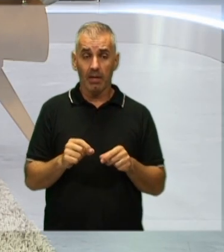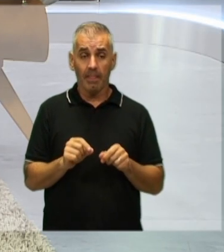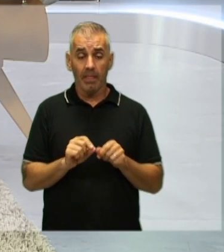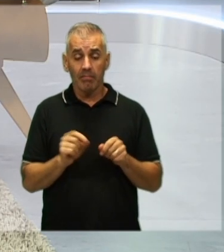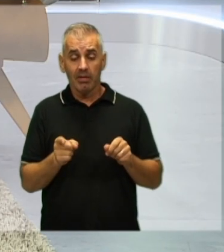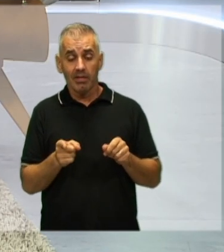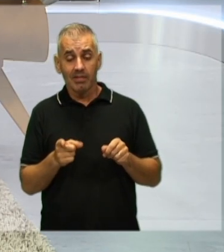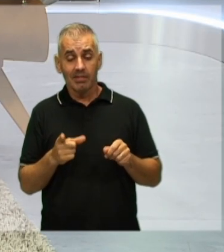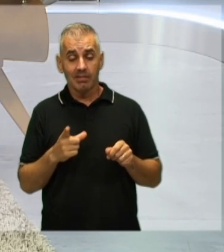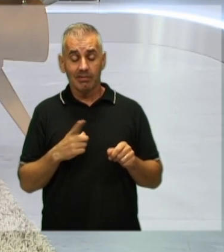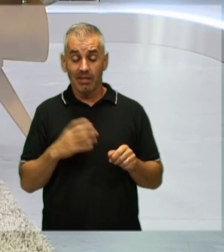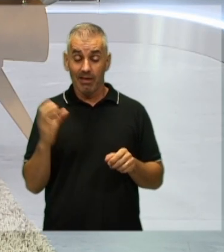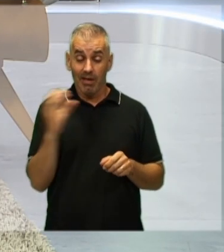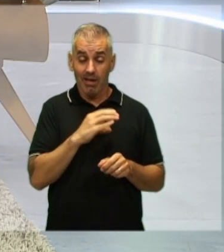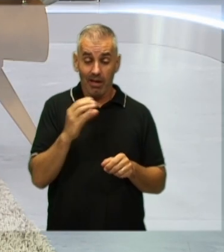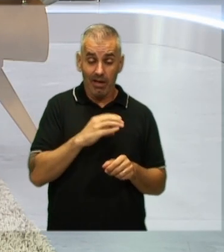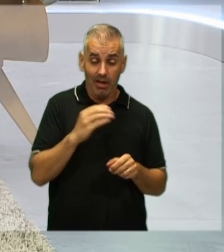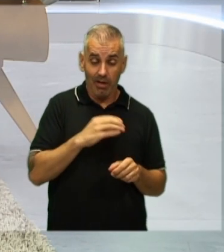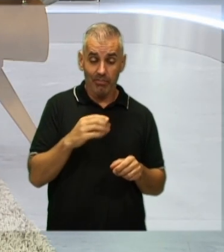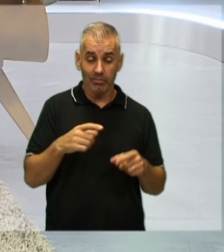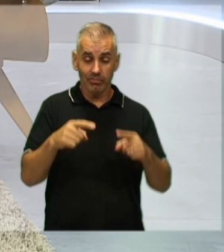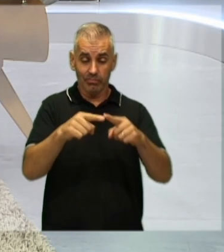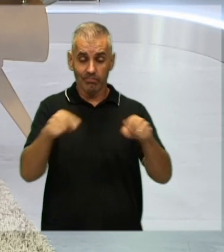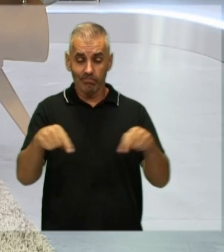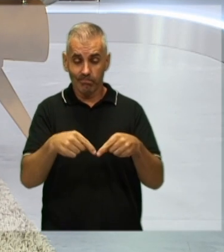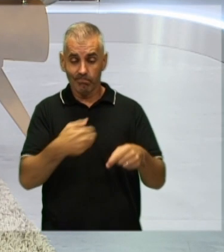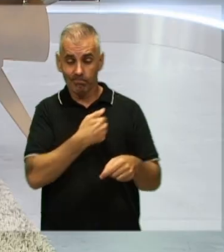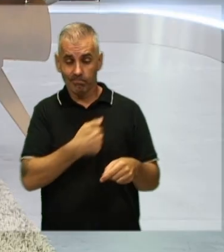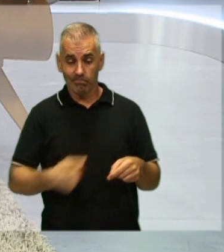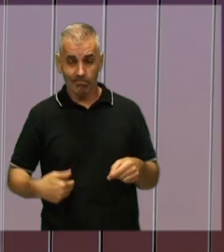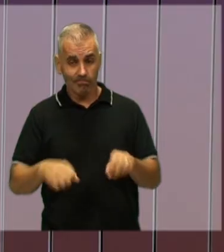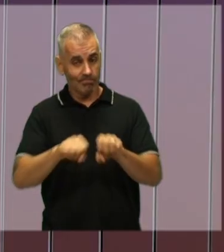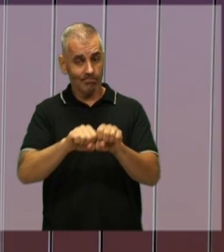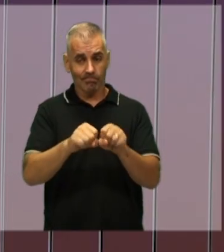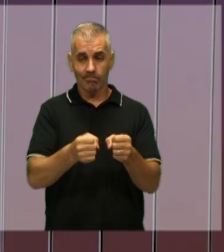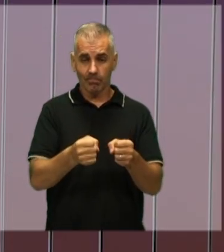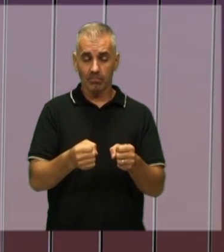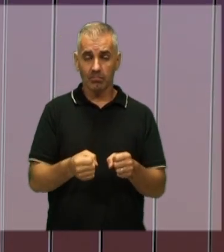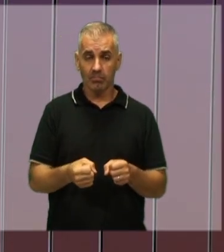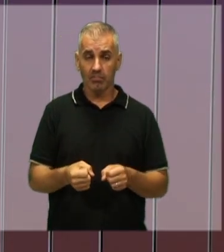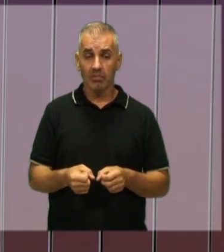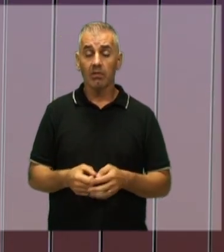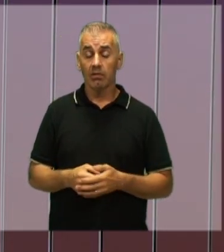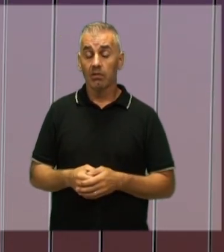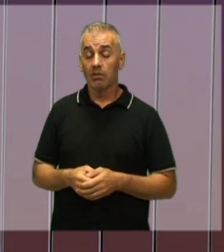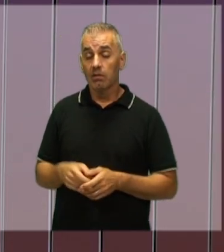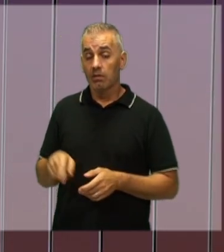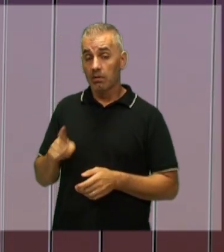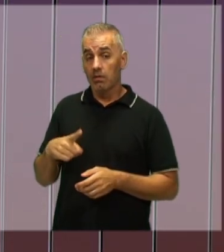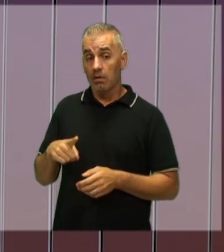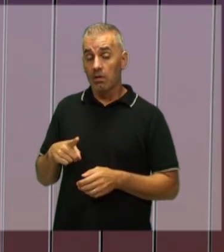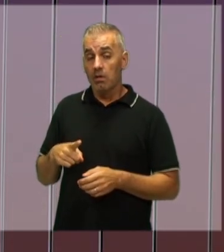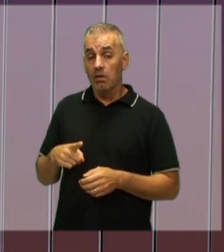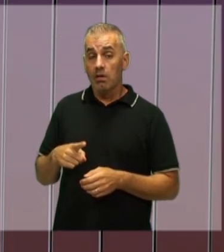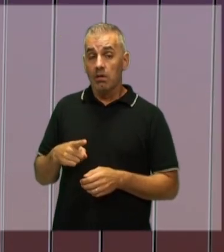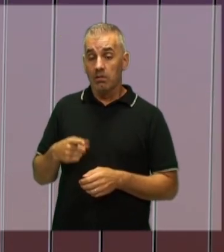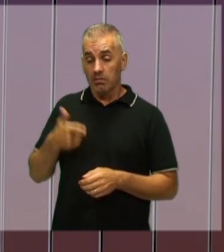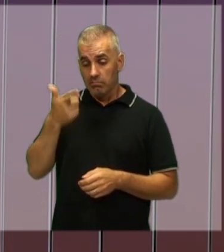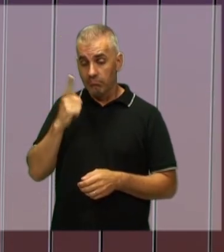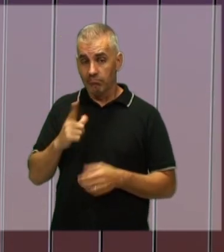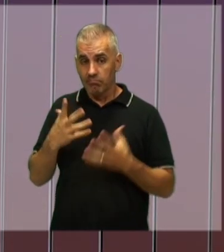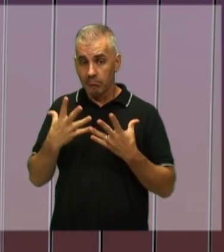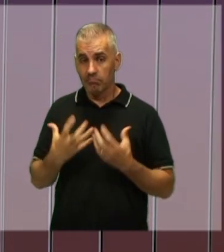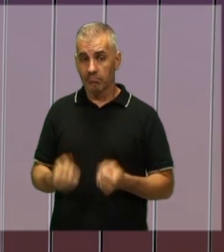que os espaços públicos estão ficando depreciados. Vereador. Nós aprovamos nessa casa uma lei extraordinária, que é o